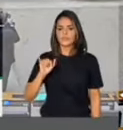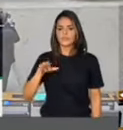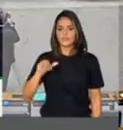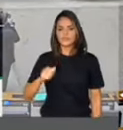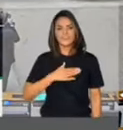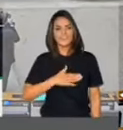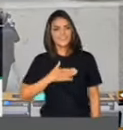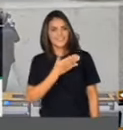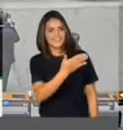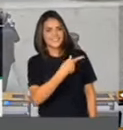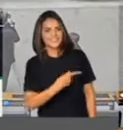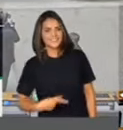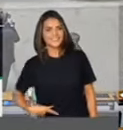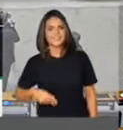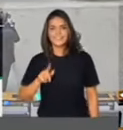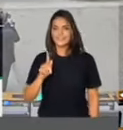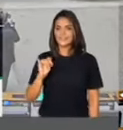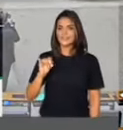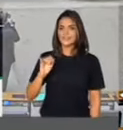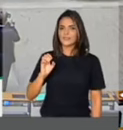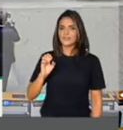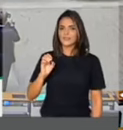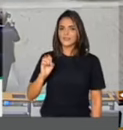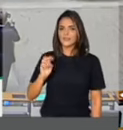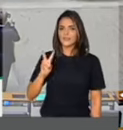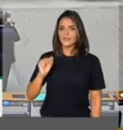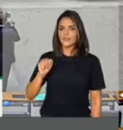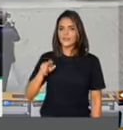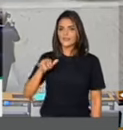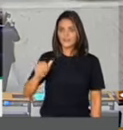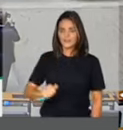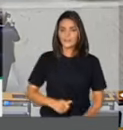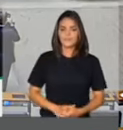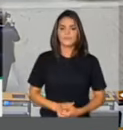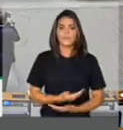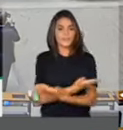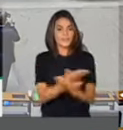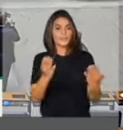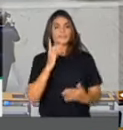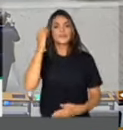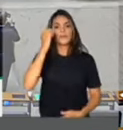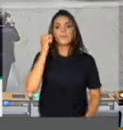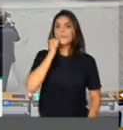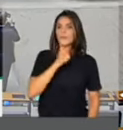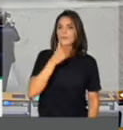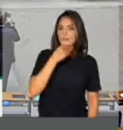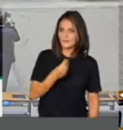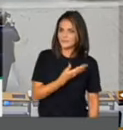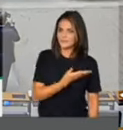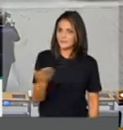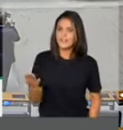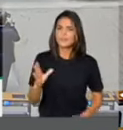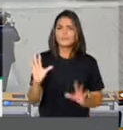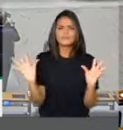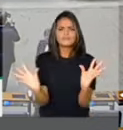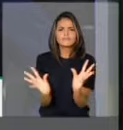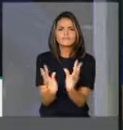Querida presidente Giovânia, queridos e queridas deputados e deputadas. Pessoal, vou fazer um